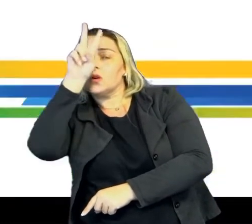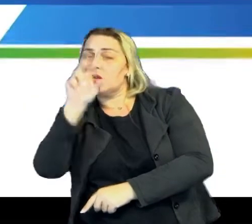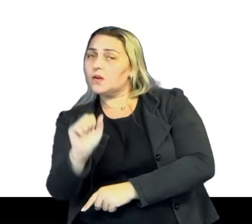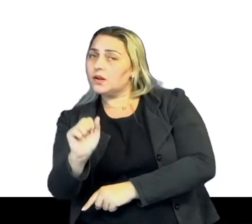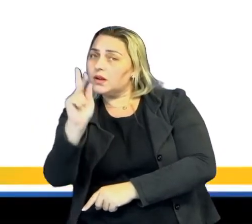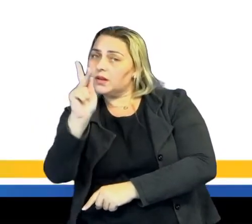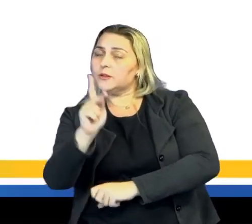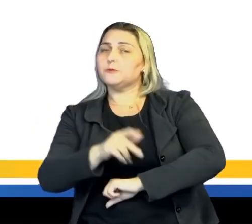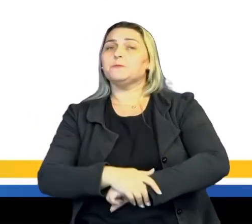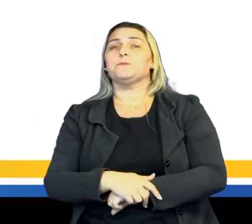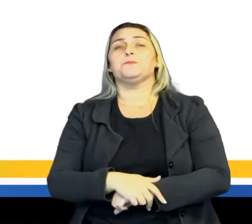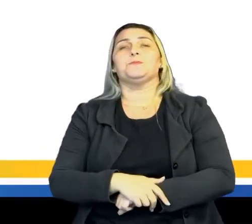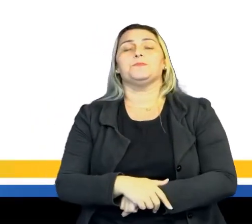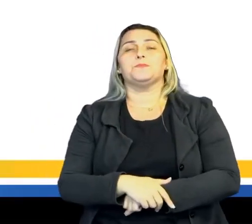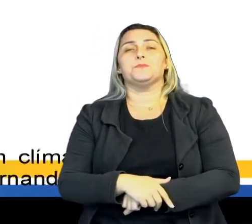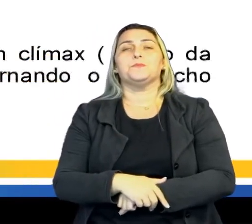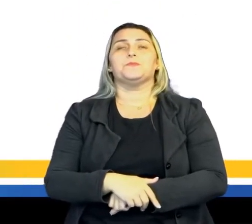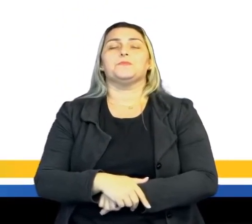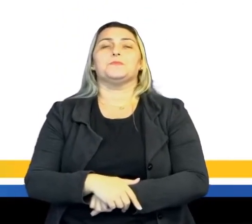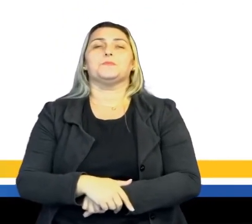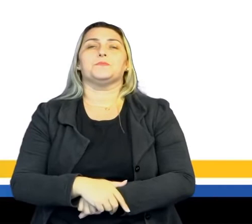ok?